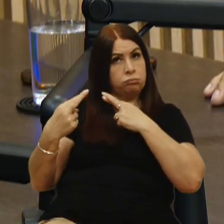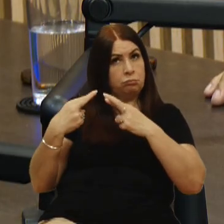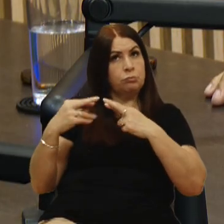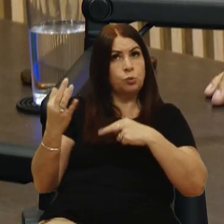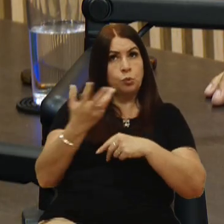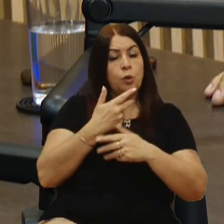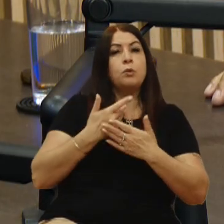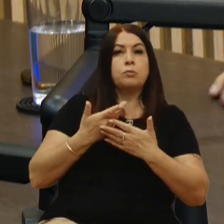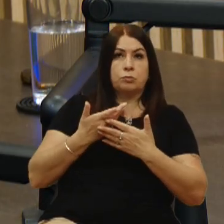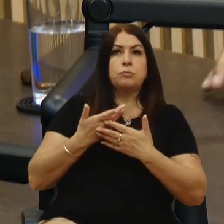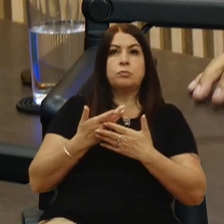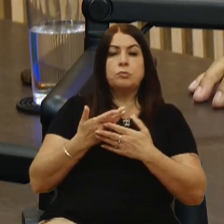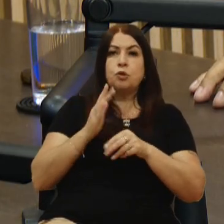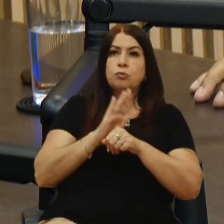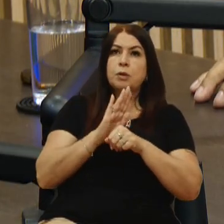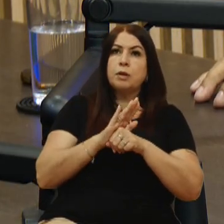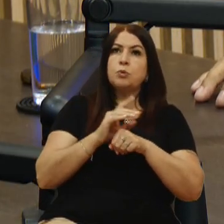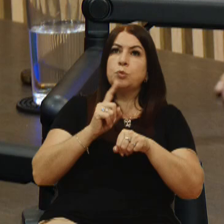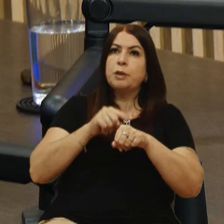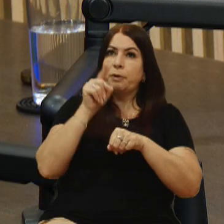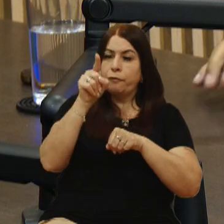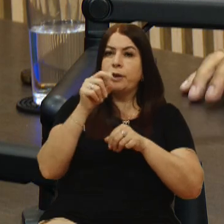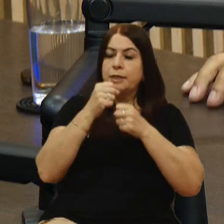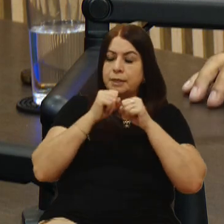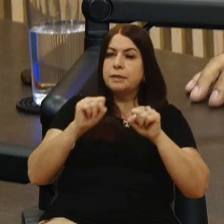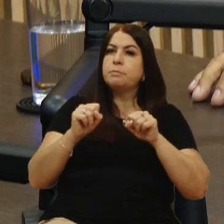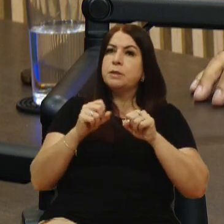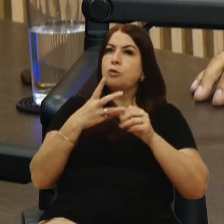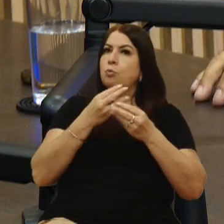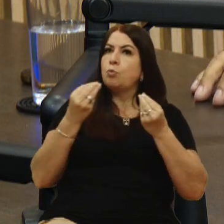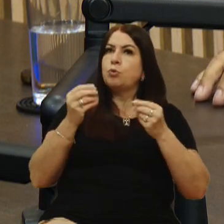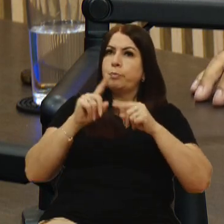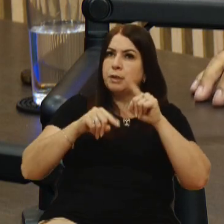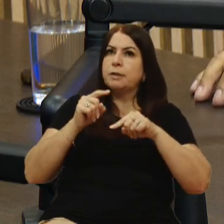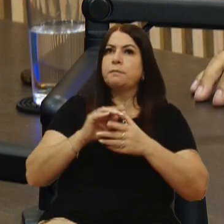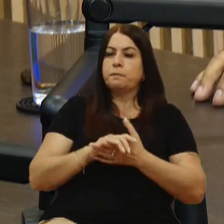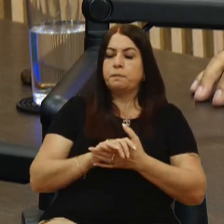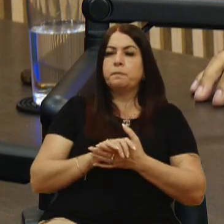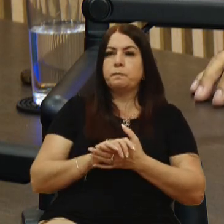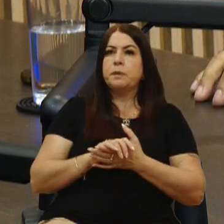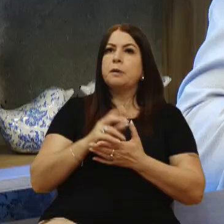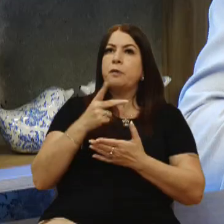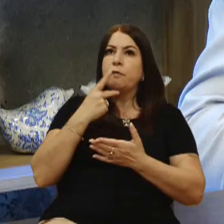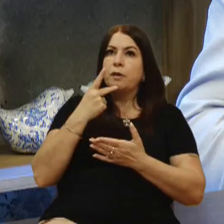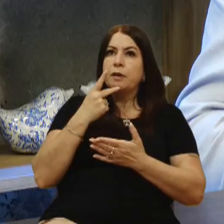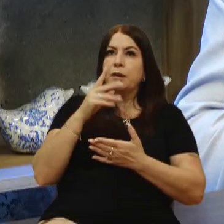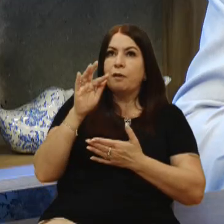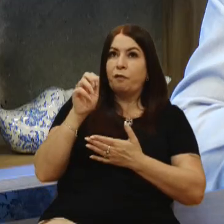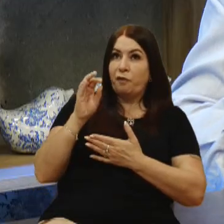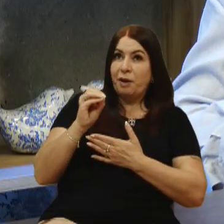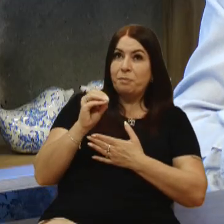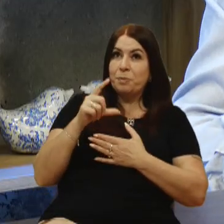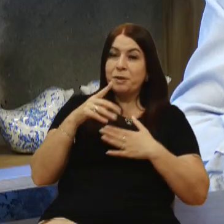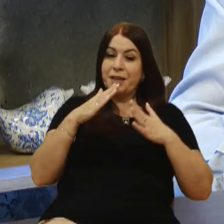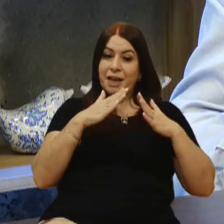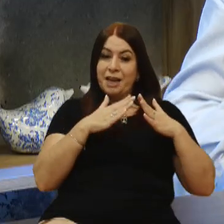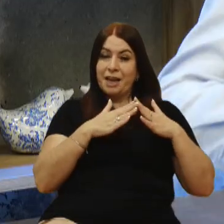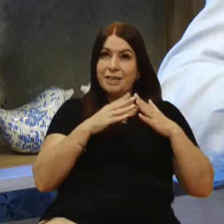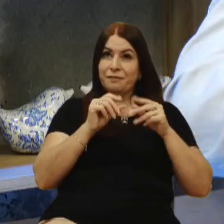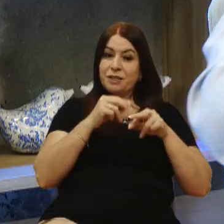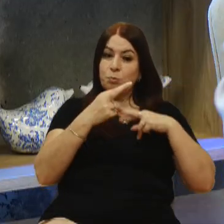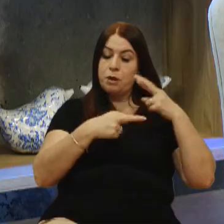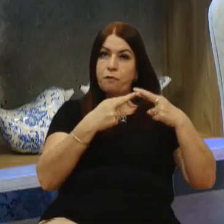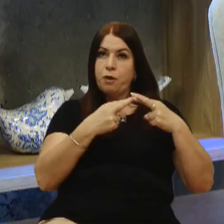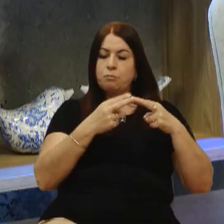todos eles, então, o tempo que a gente teve ali, a gente recebia muito material. Vamos dizer que o Fábio Carnezella está em casa fazendo uma